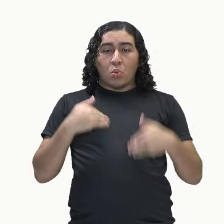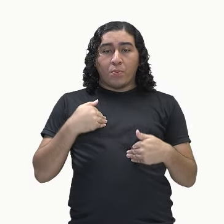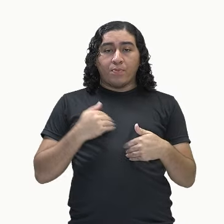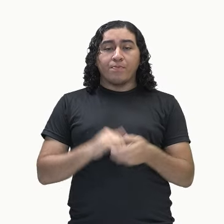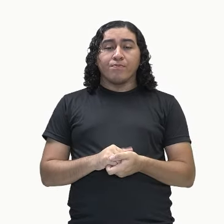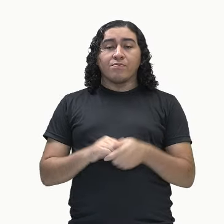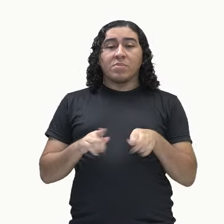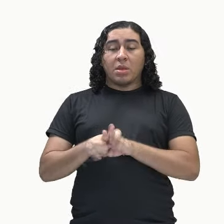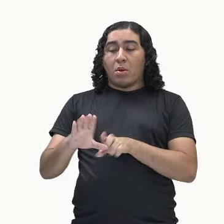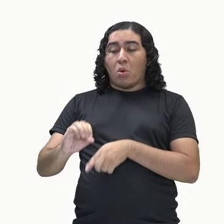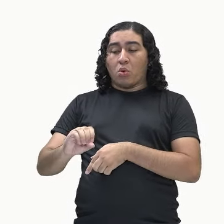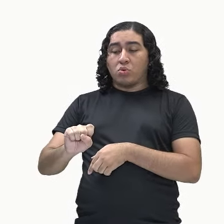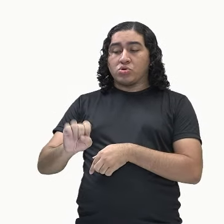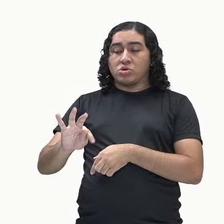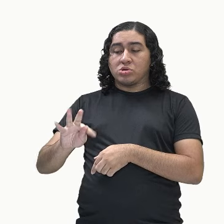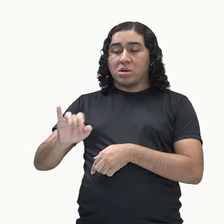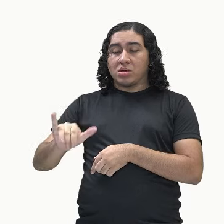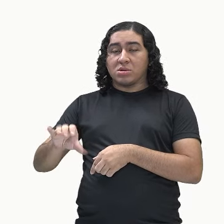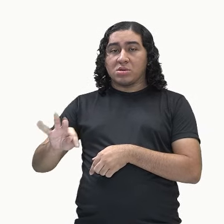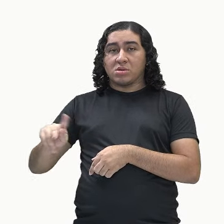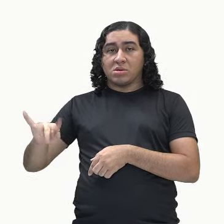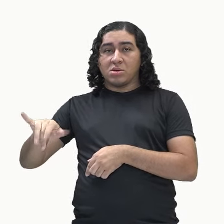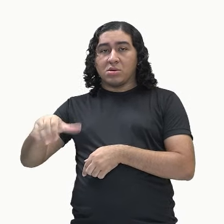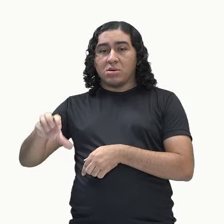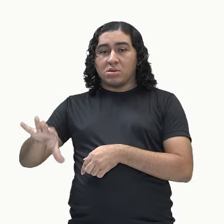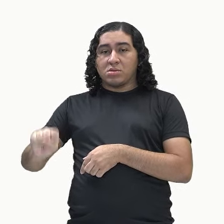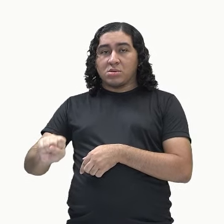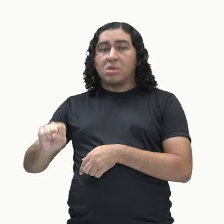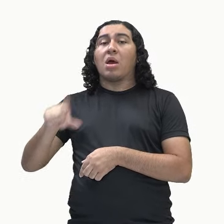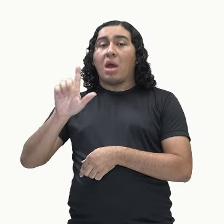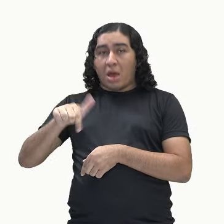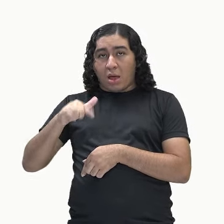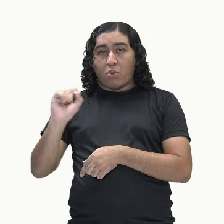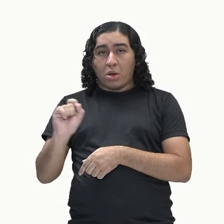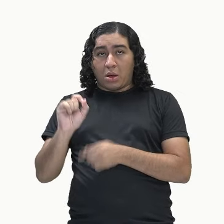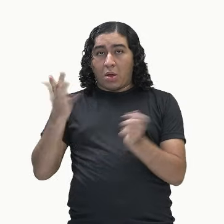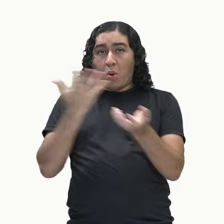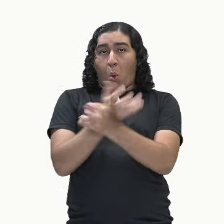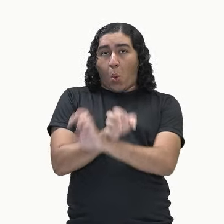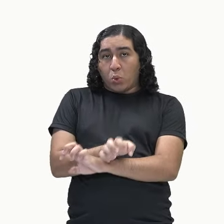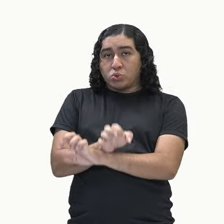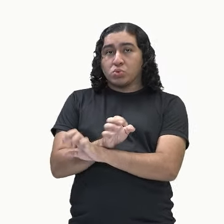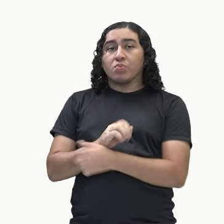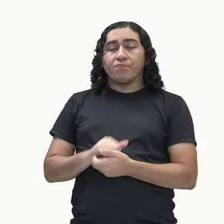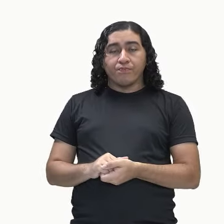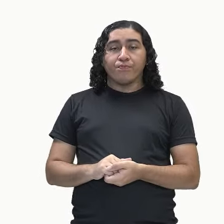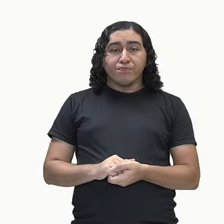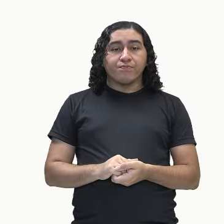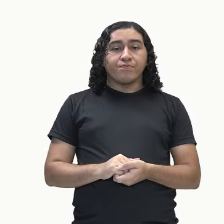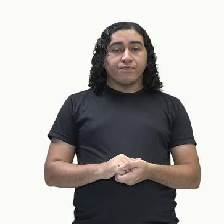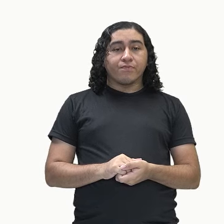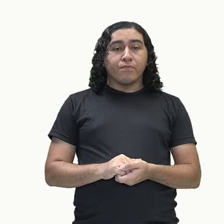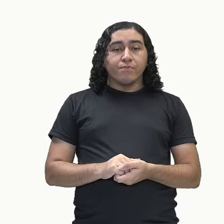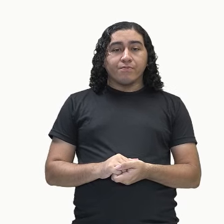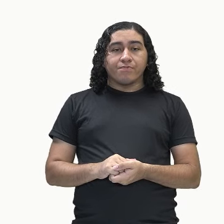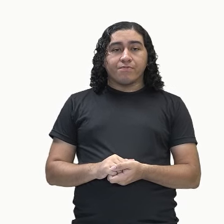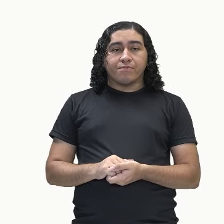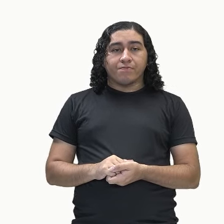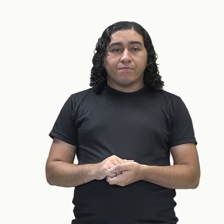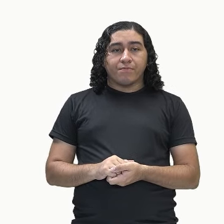de ósseo, então aqui os osteíctis são peixes que apresentam um tecido ósseo, tá bom? Então, essa